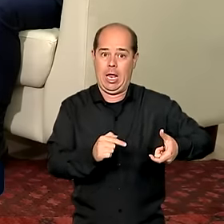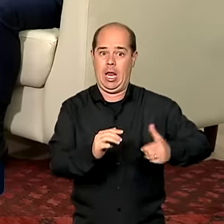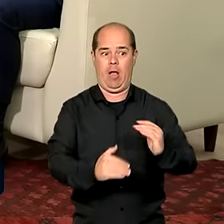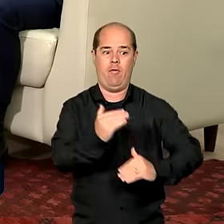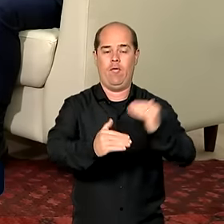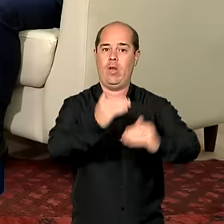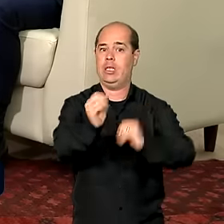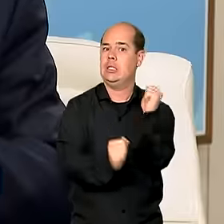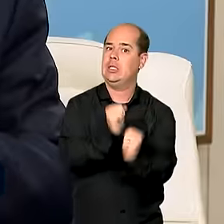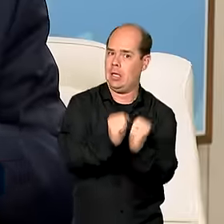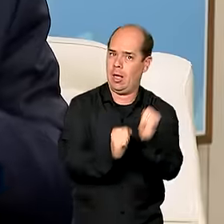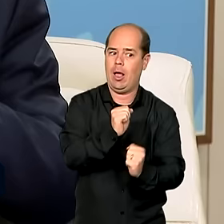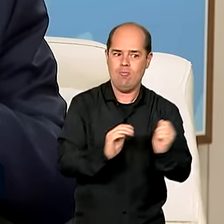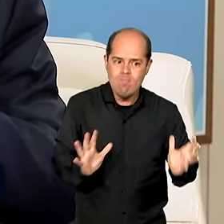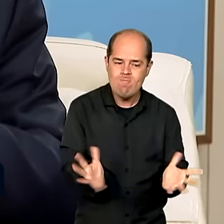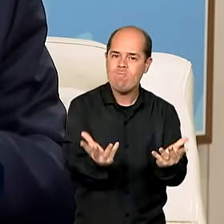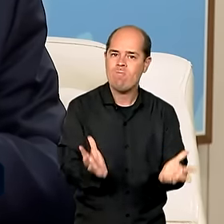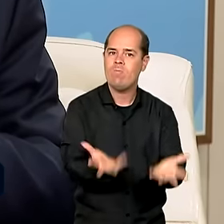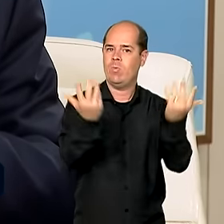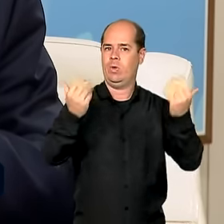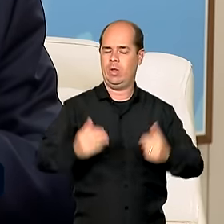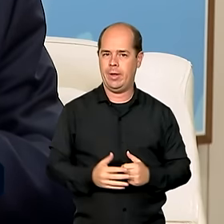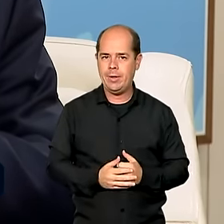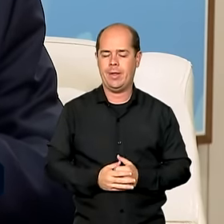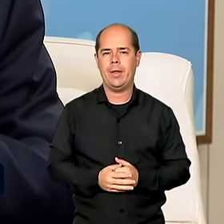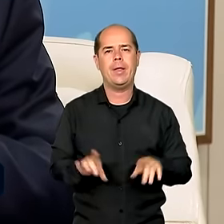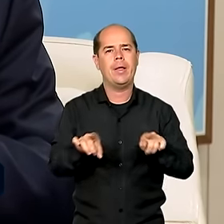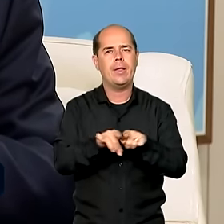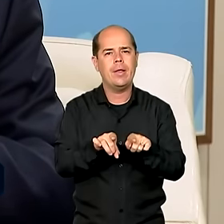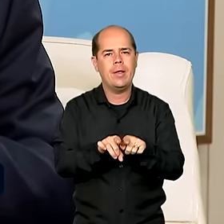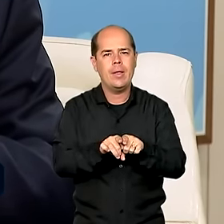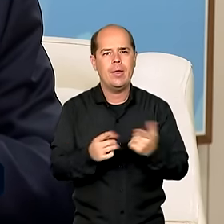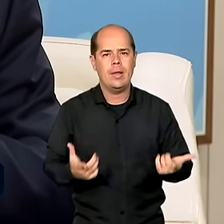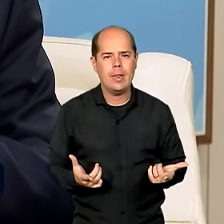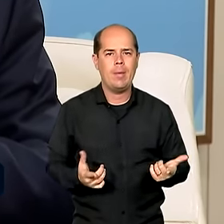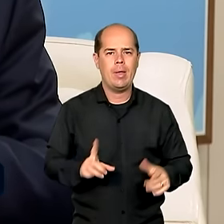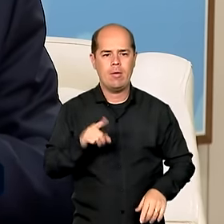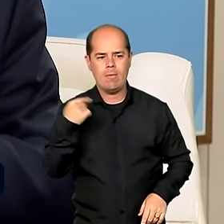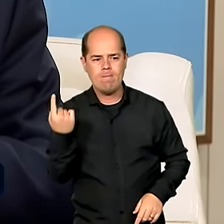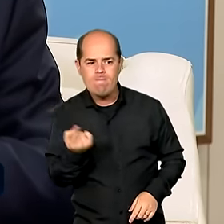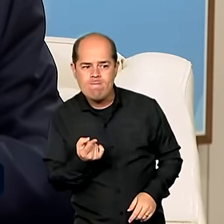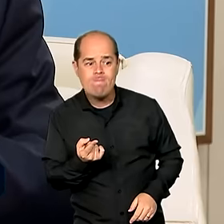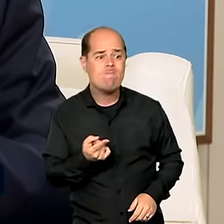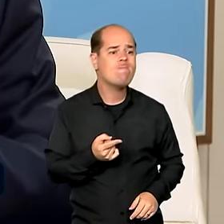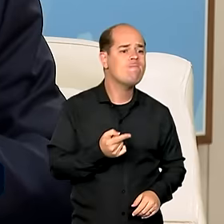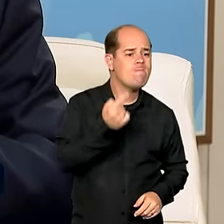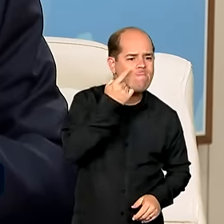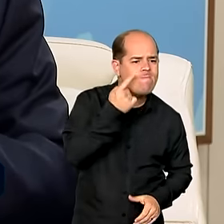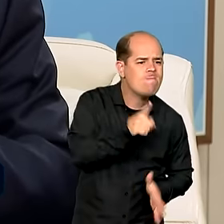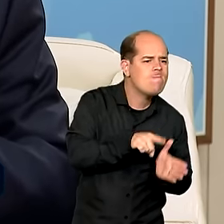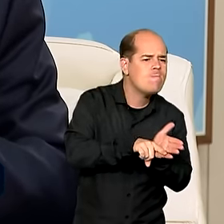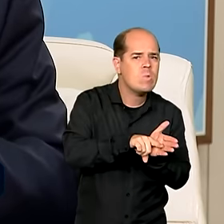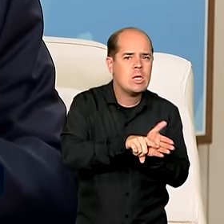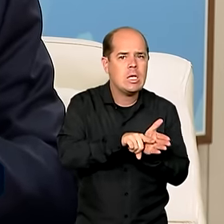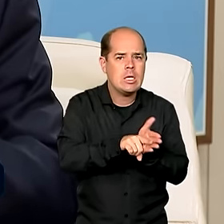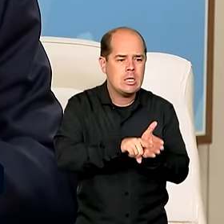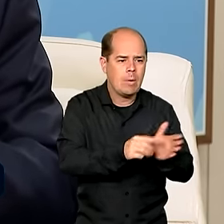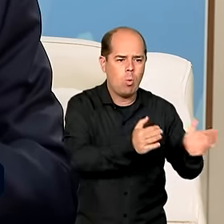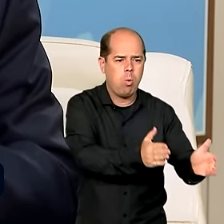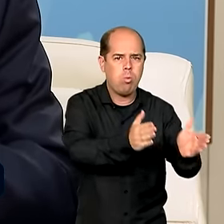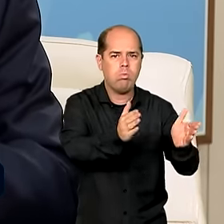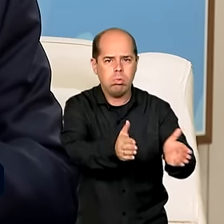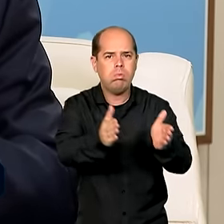de chips participar da cadeia produtiva participar da cadeia produtiva também de